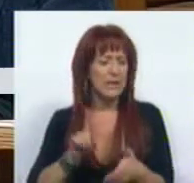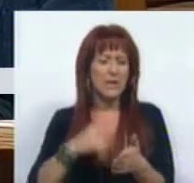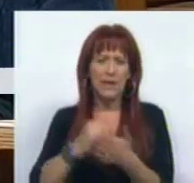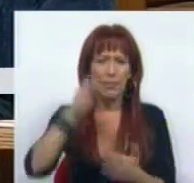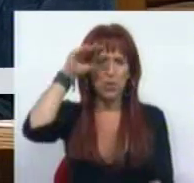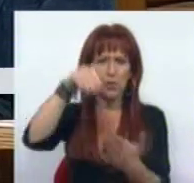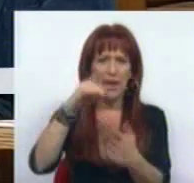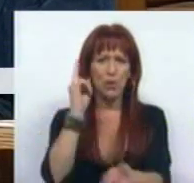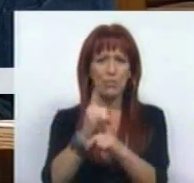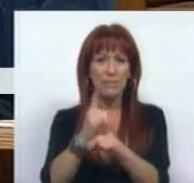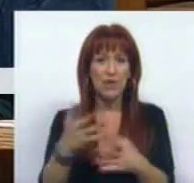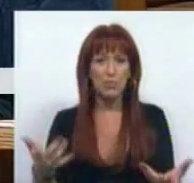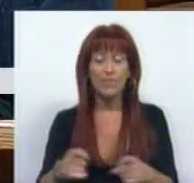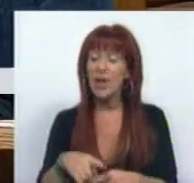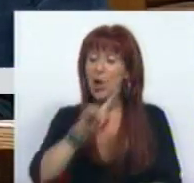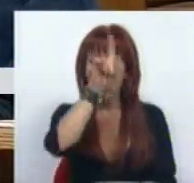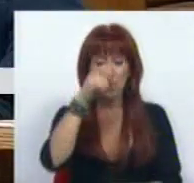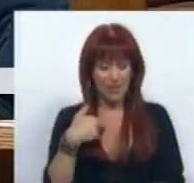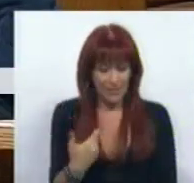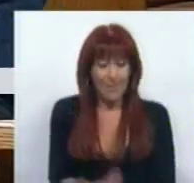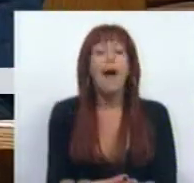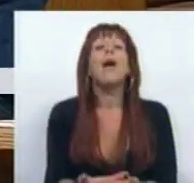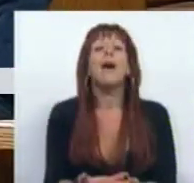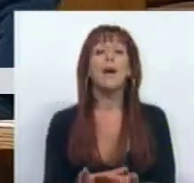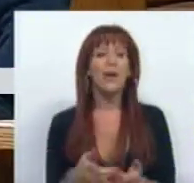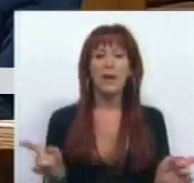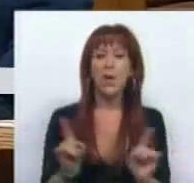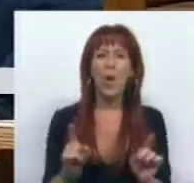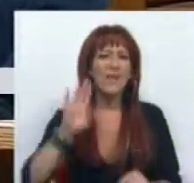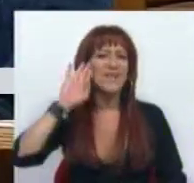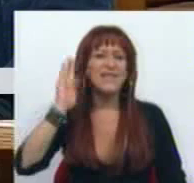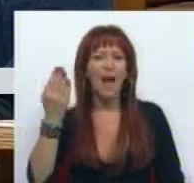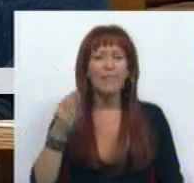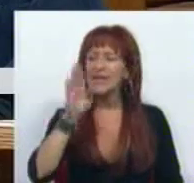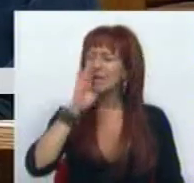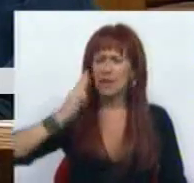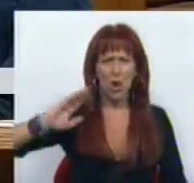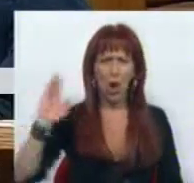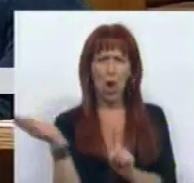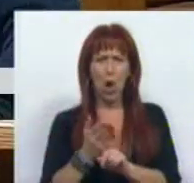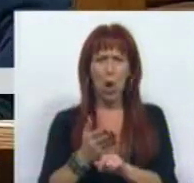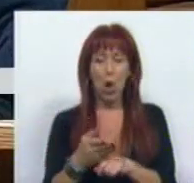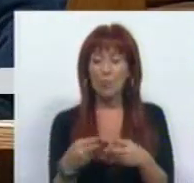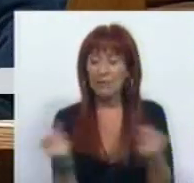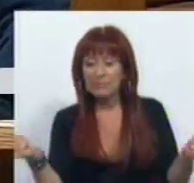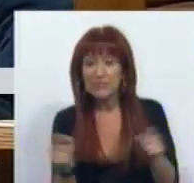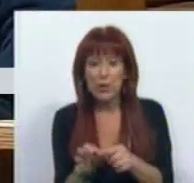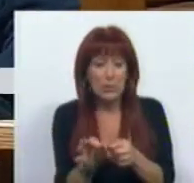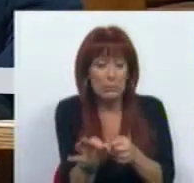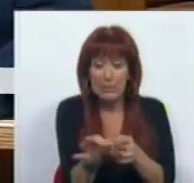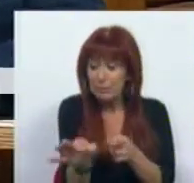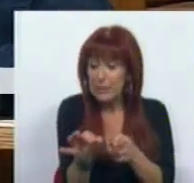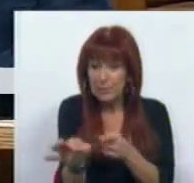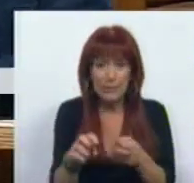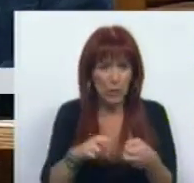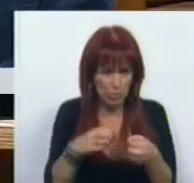resultado. A questão que temos pela frente não é, portanto, saber se a austeridade mitigada e aos bocados